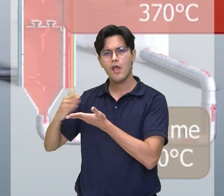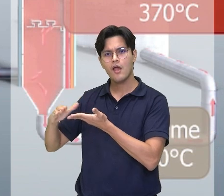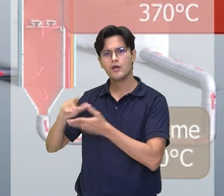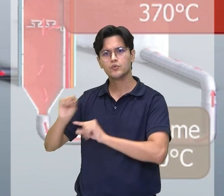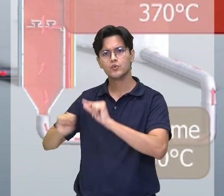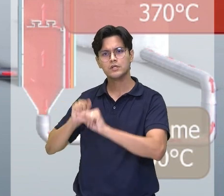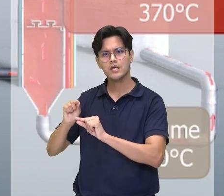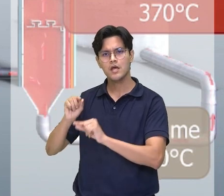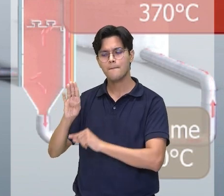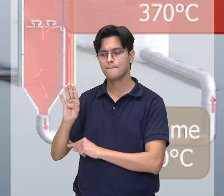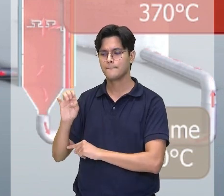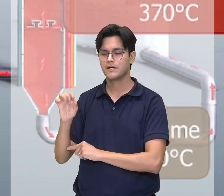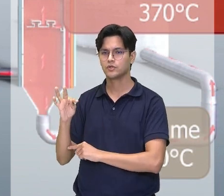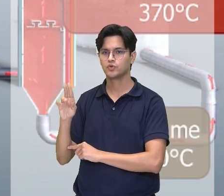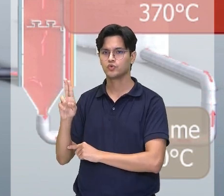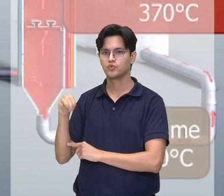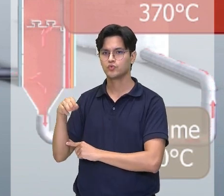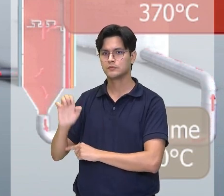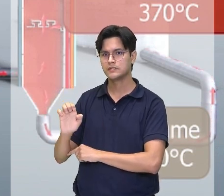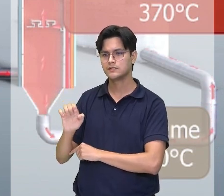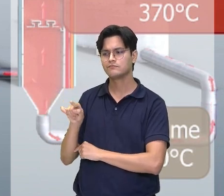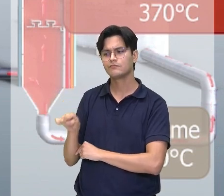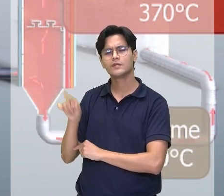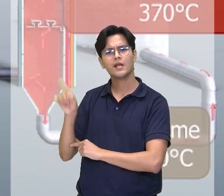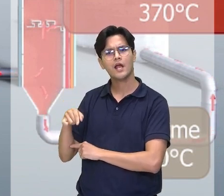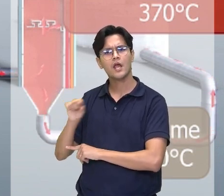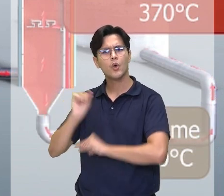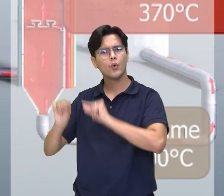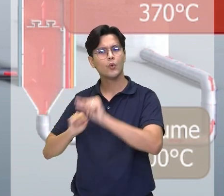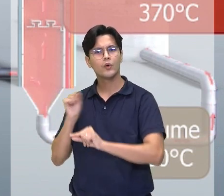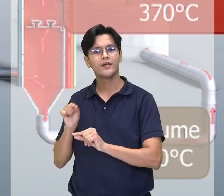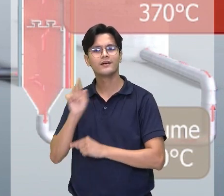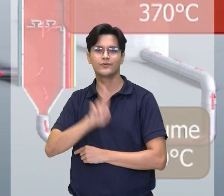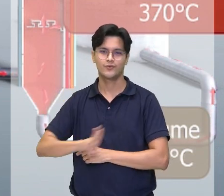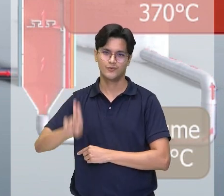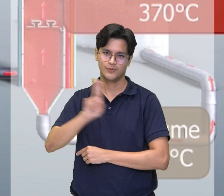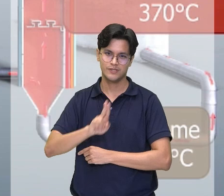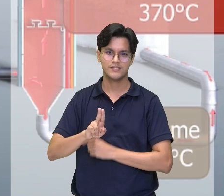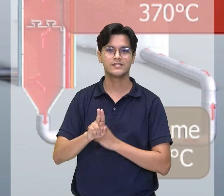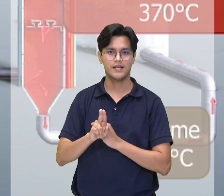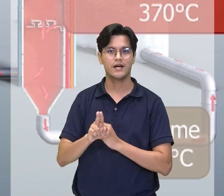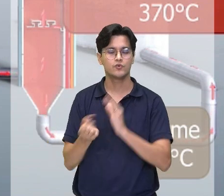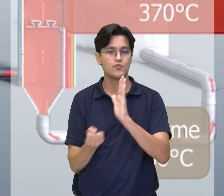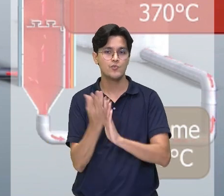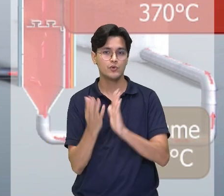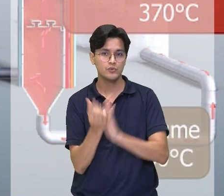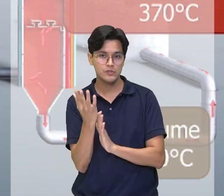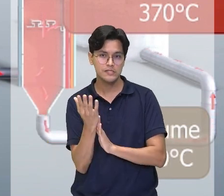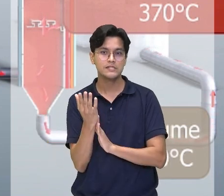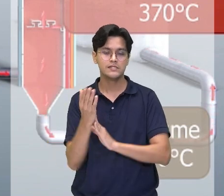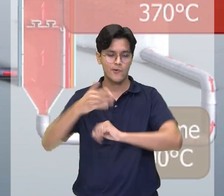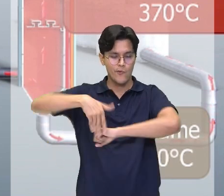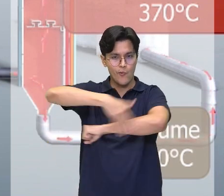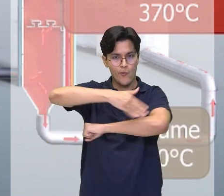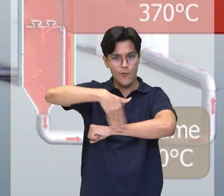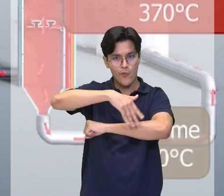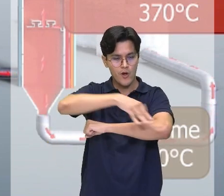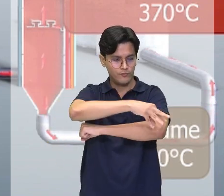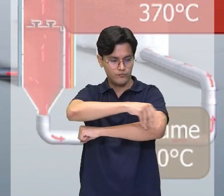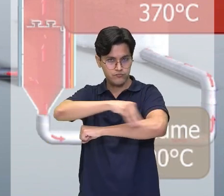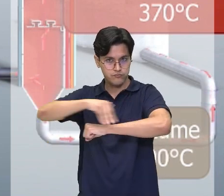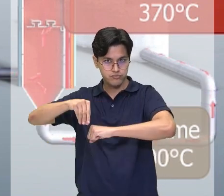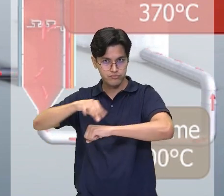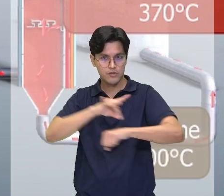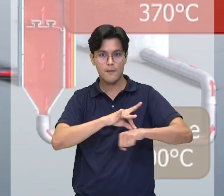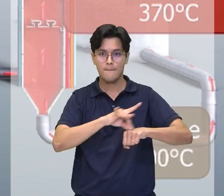esse betume é o que é utilizado para fabricar o asfalto. Ou seja,